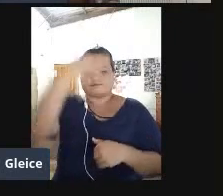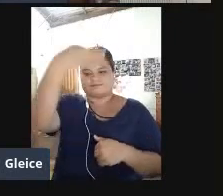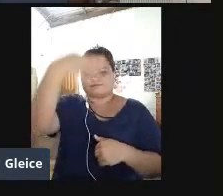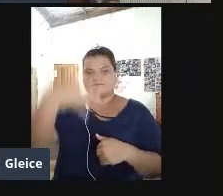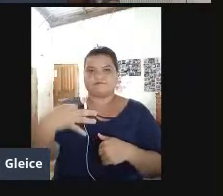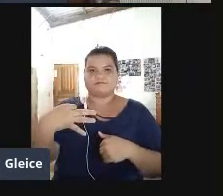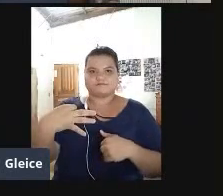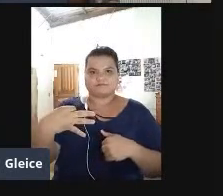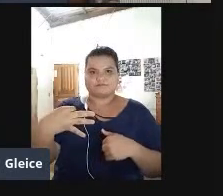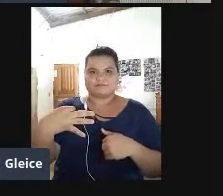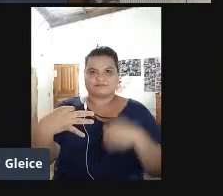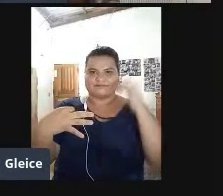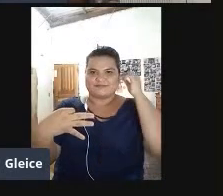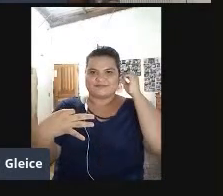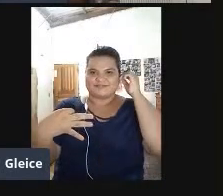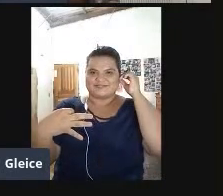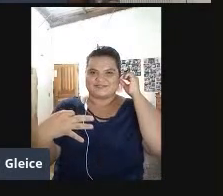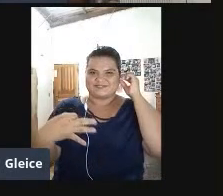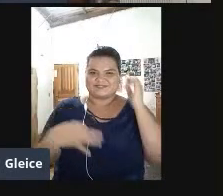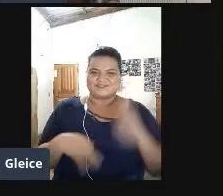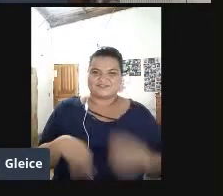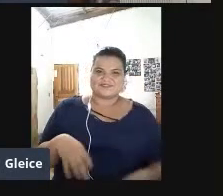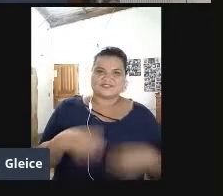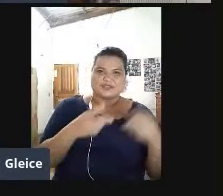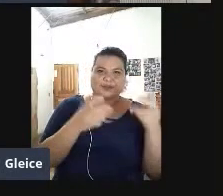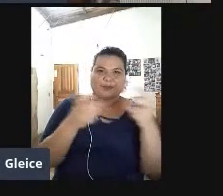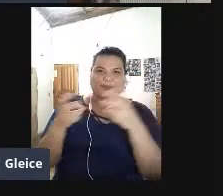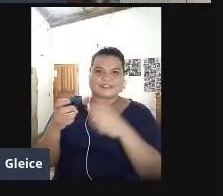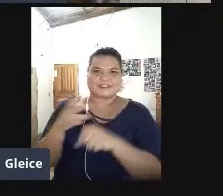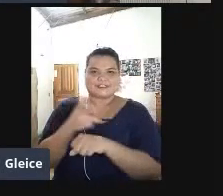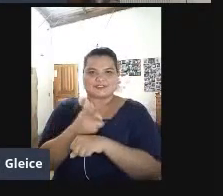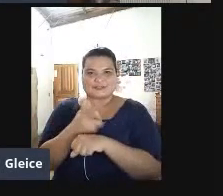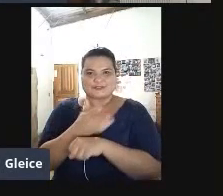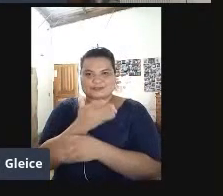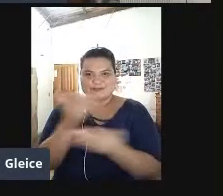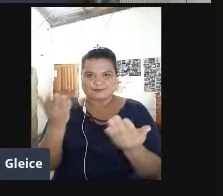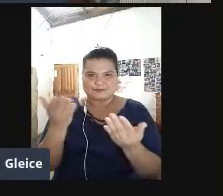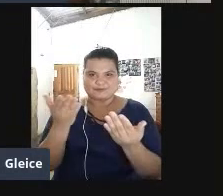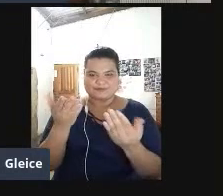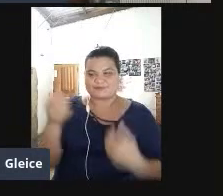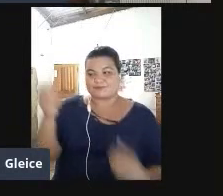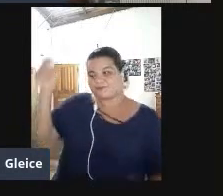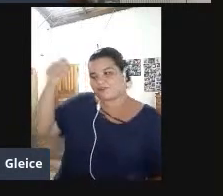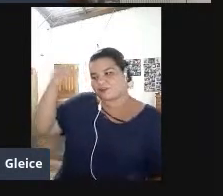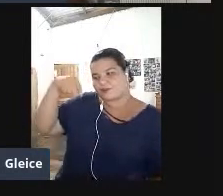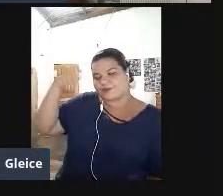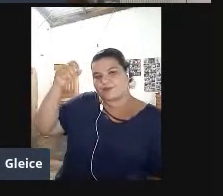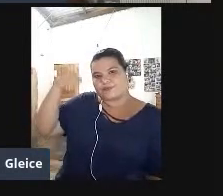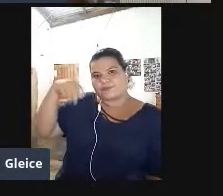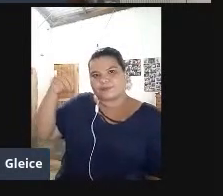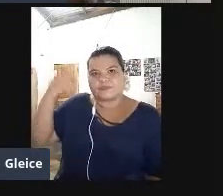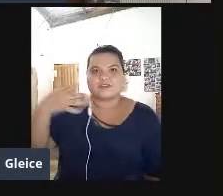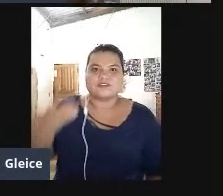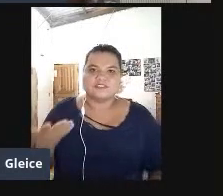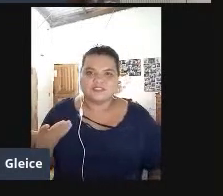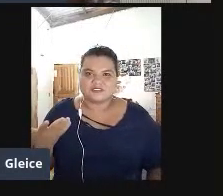Olha que coisa mais linda. Esses são os grânulos de glutamina suspensão. Eles são